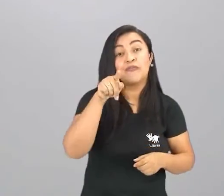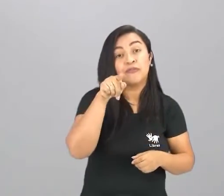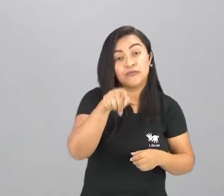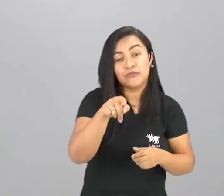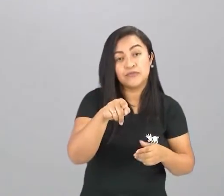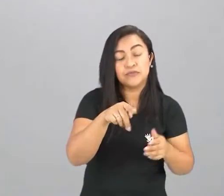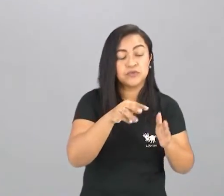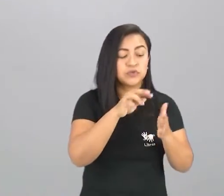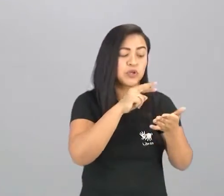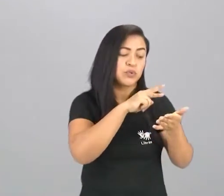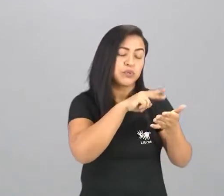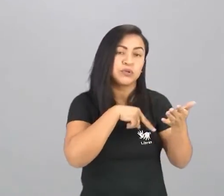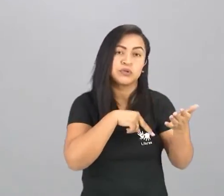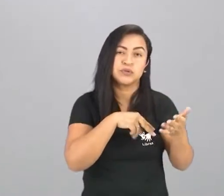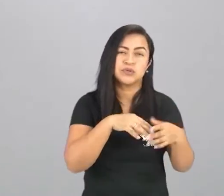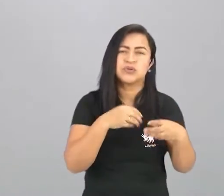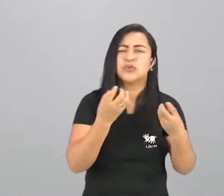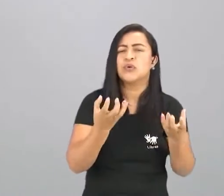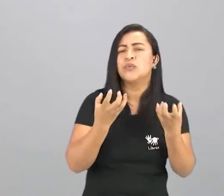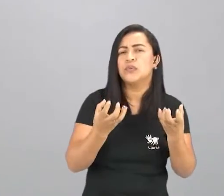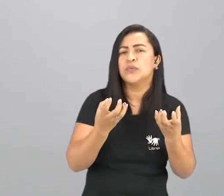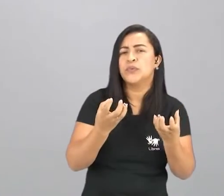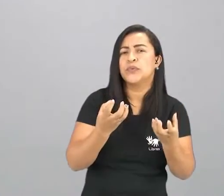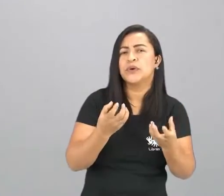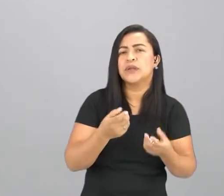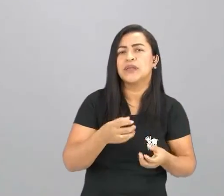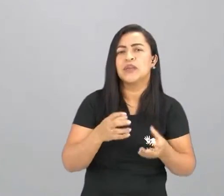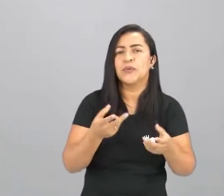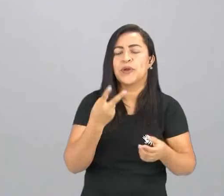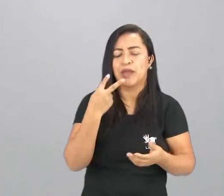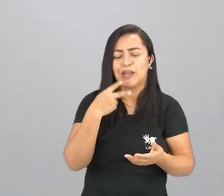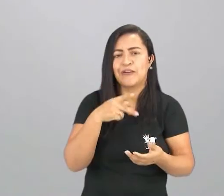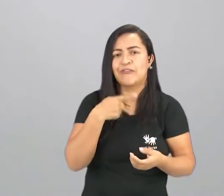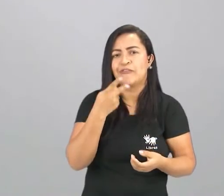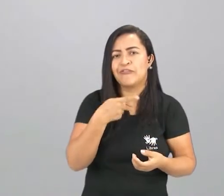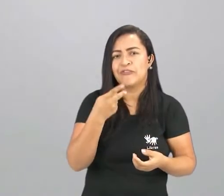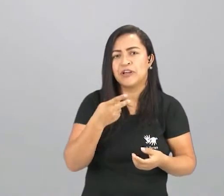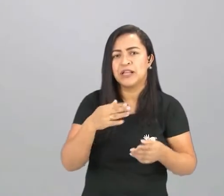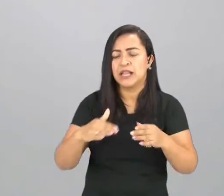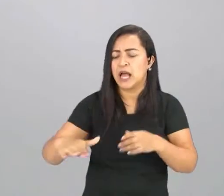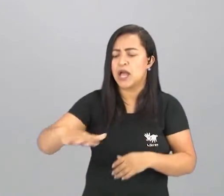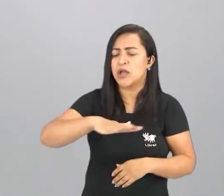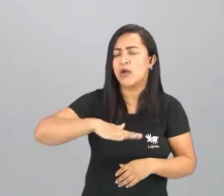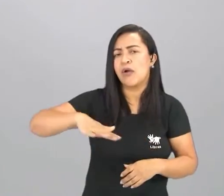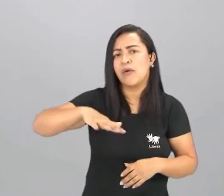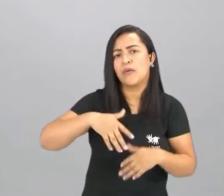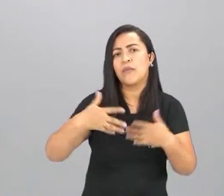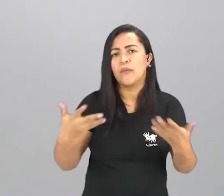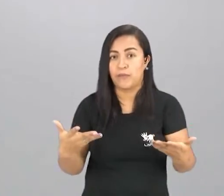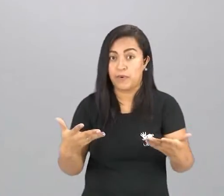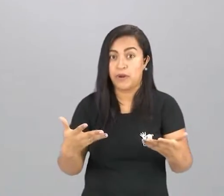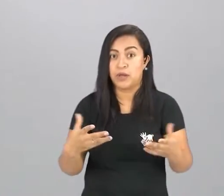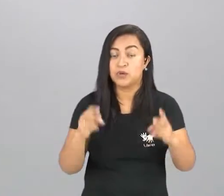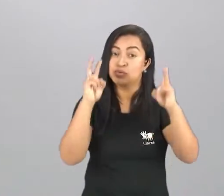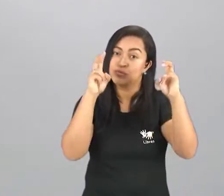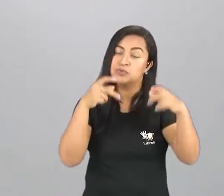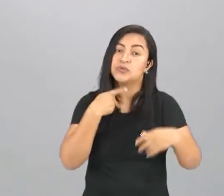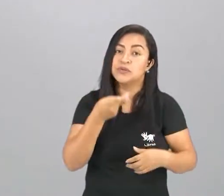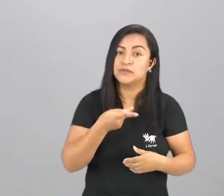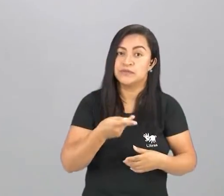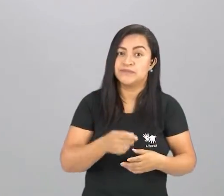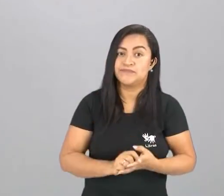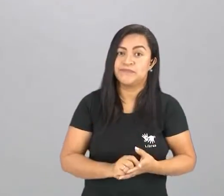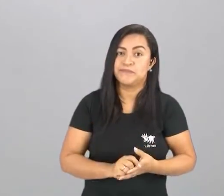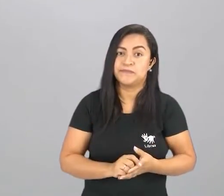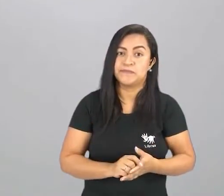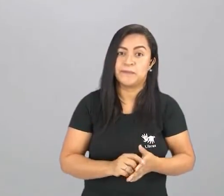o que eu quero falar e qual o âmbito que eu estou trabalhando dentro daquele texto. Essa função textual